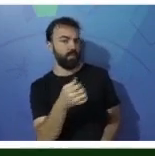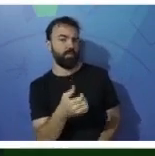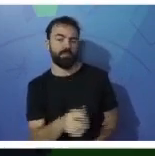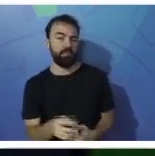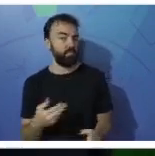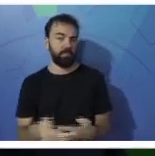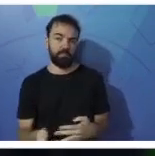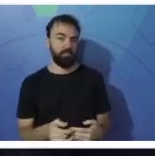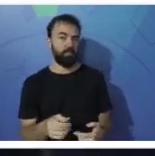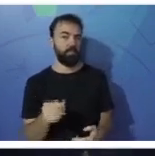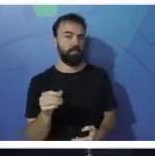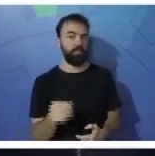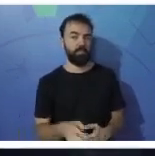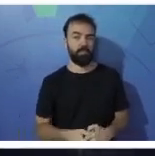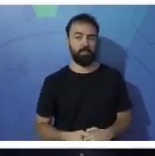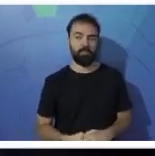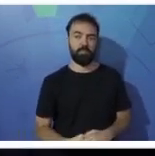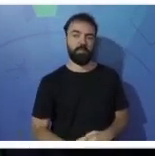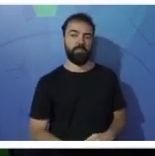crianças?